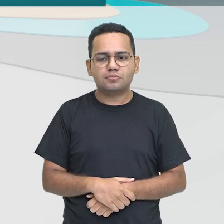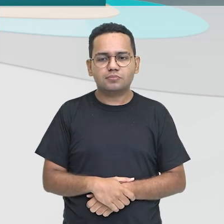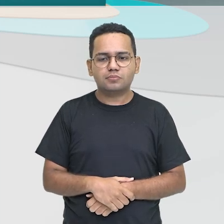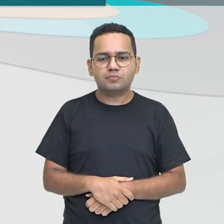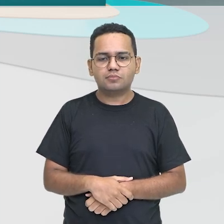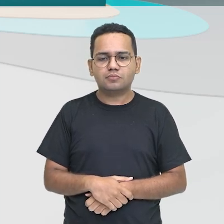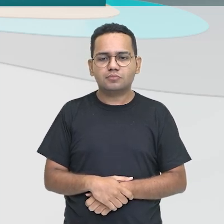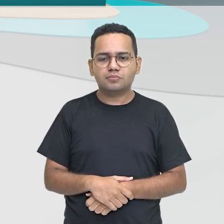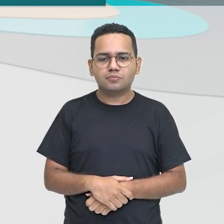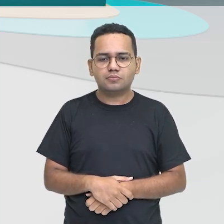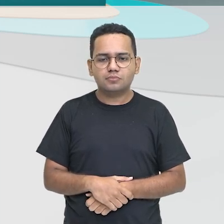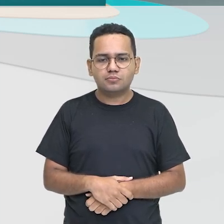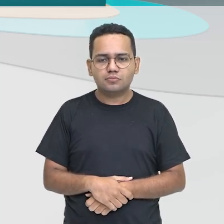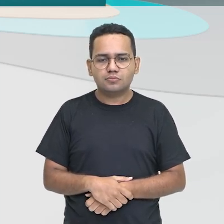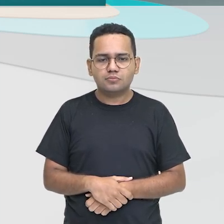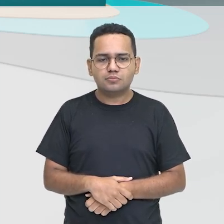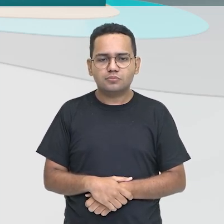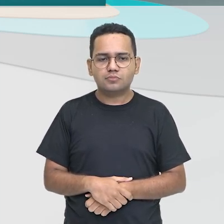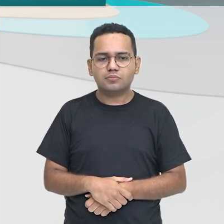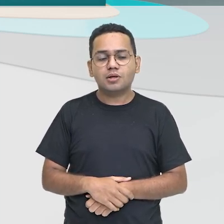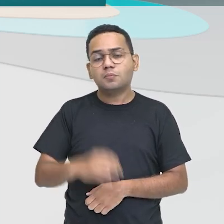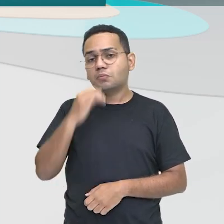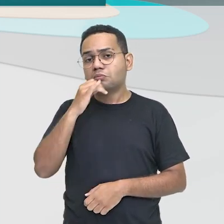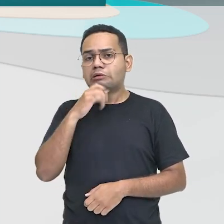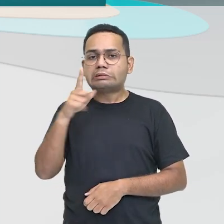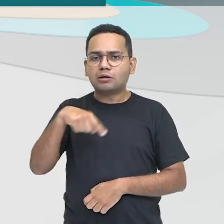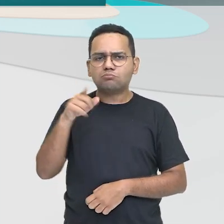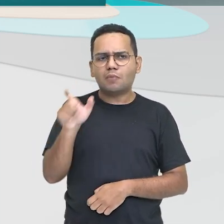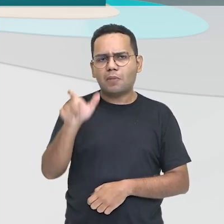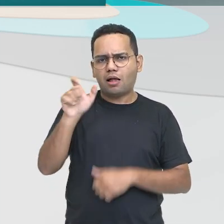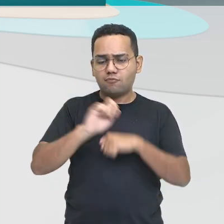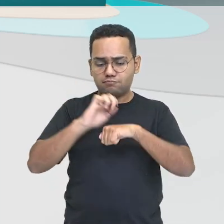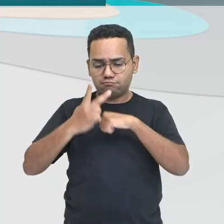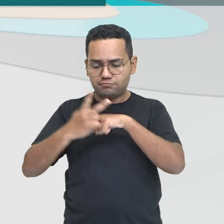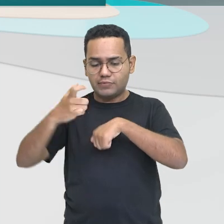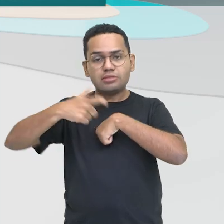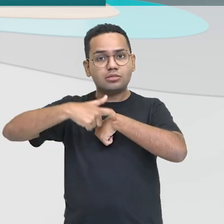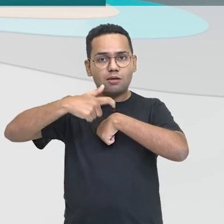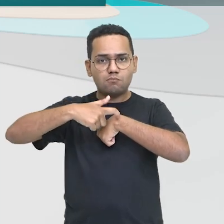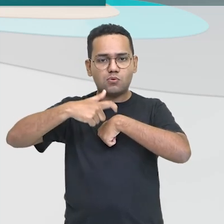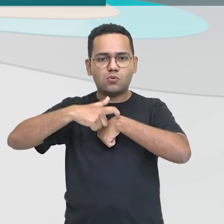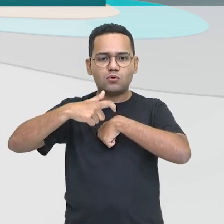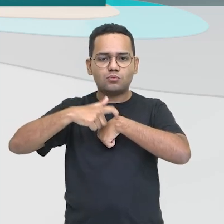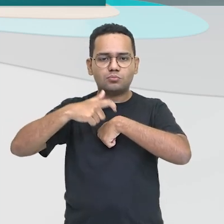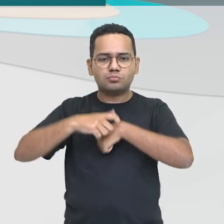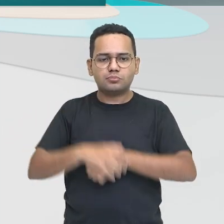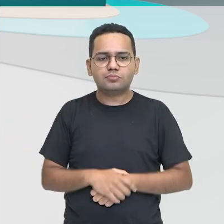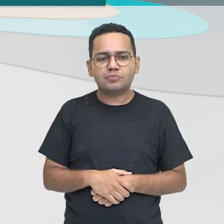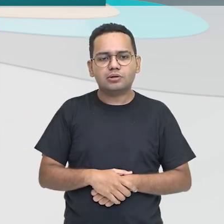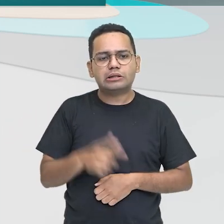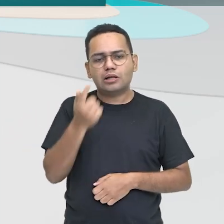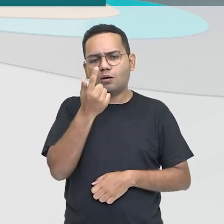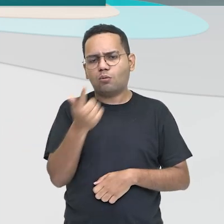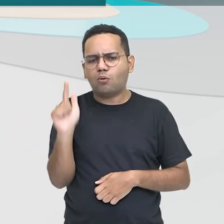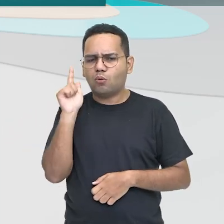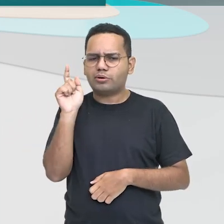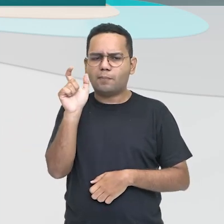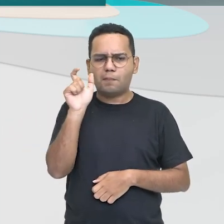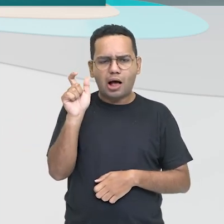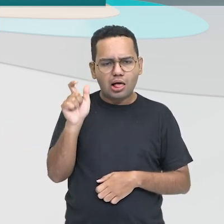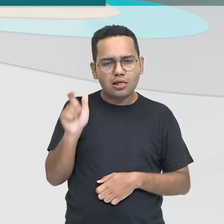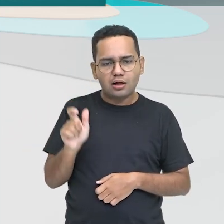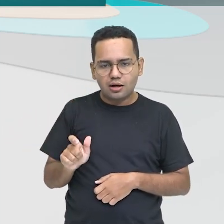tempo, né? Eu estou indicando, quando eu utilizo ele, né, esse advérbio today, eu estou indicando algo relacionado a tempo. Mas tem outras